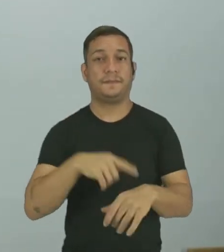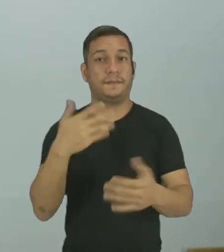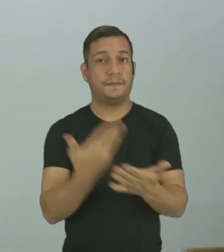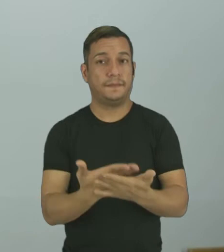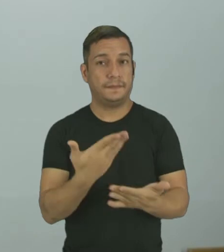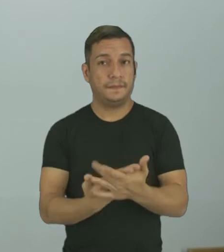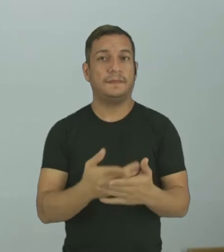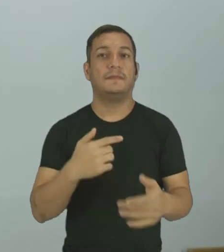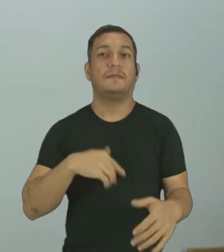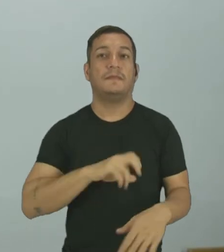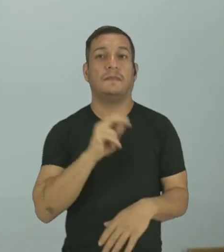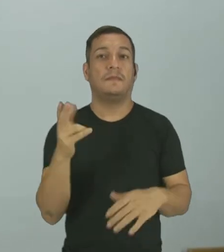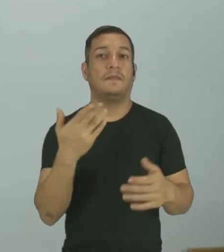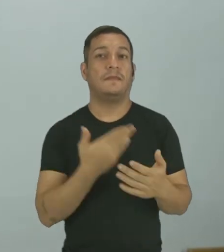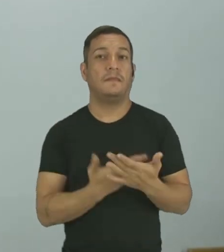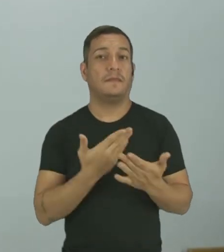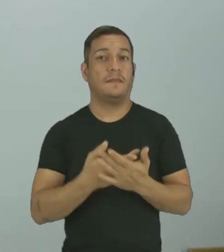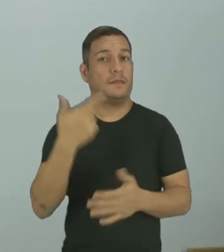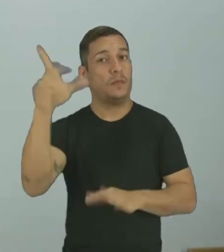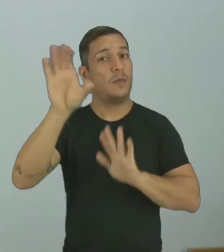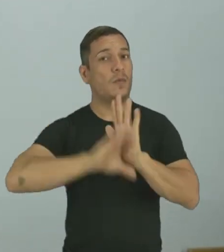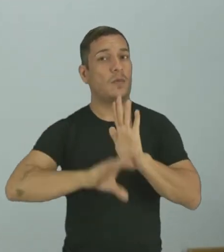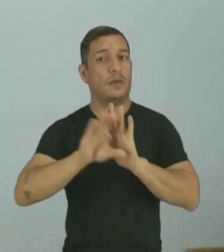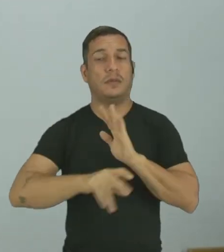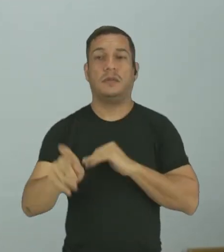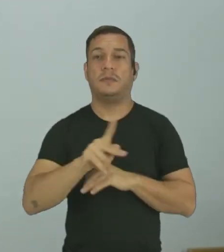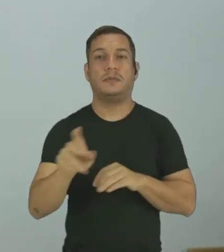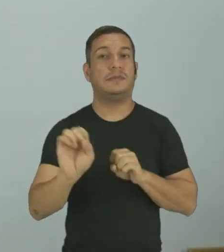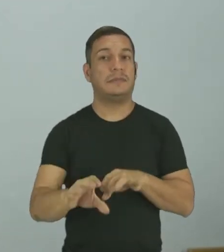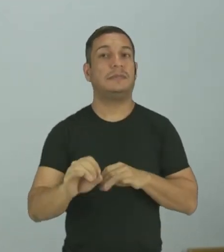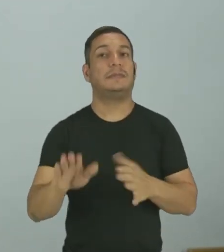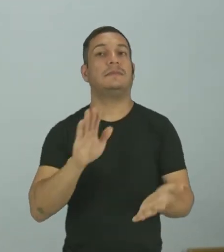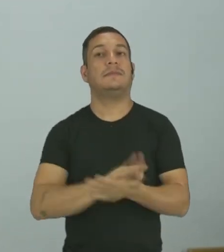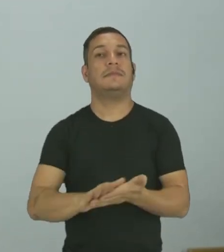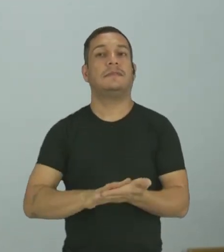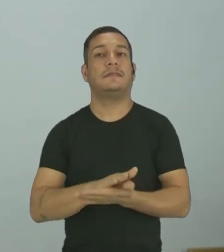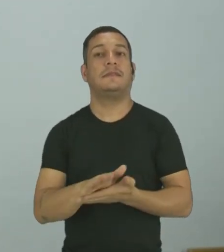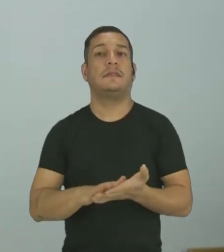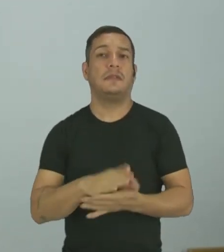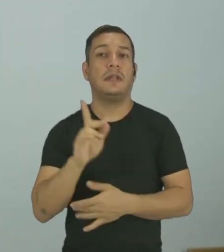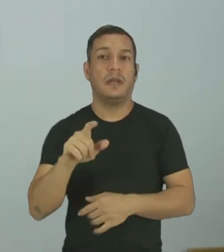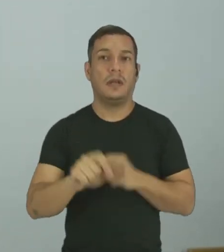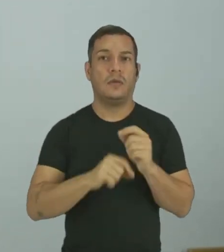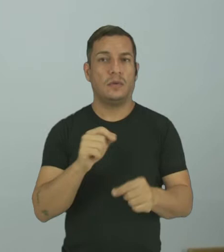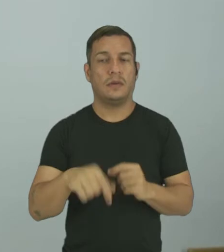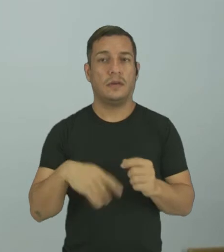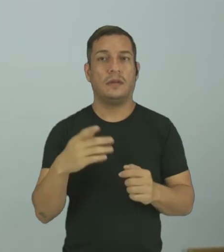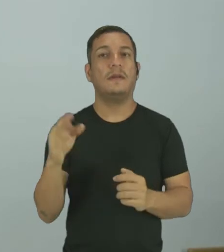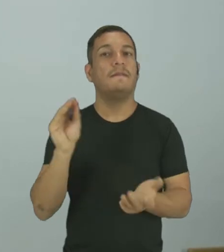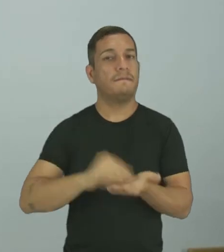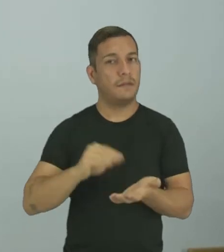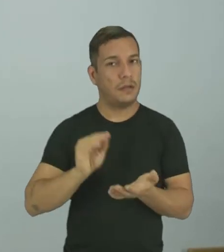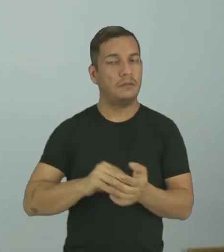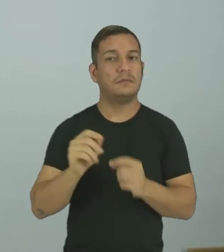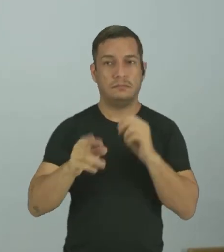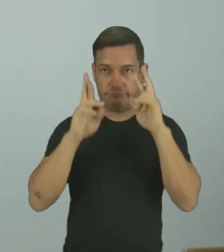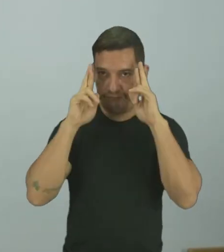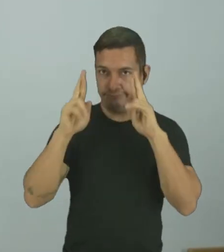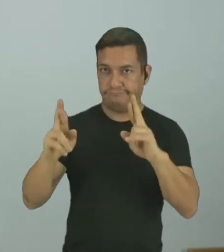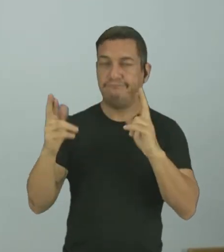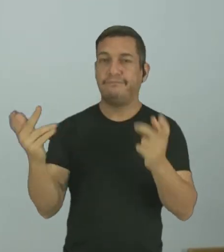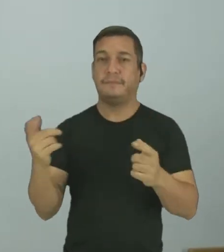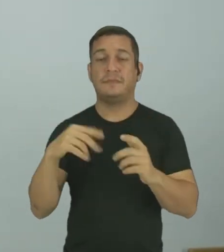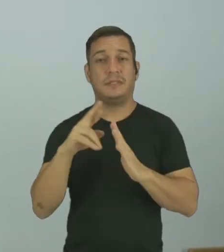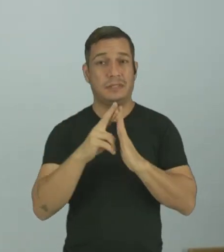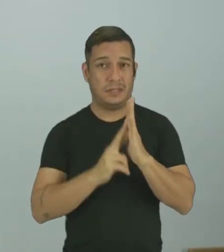aula ou fosse estudar outro conteúdo que a professora não está ensinando, seria uma desordem, não é mesmo? E isso não